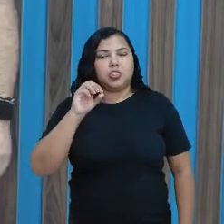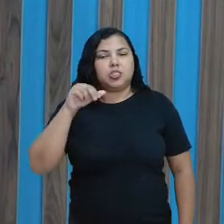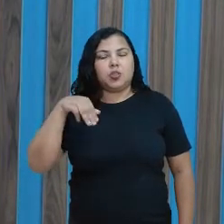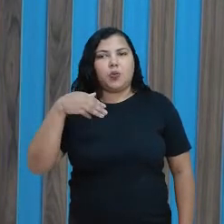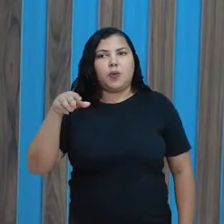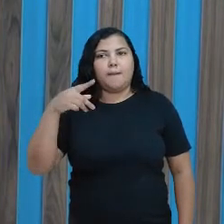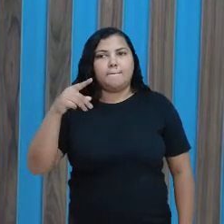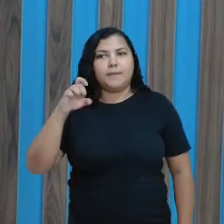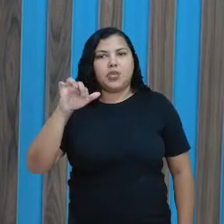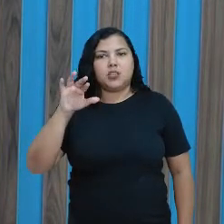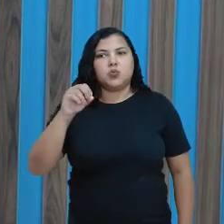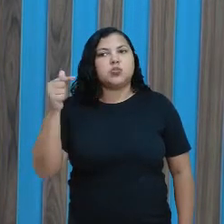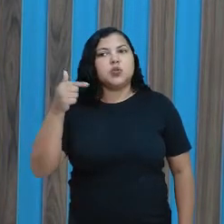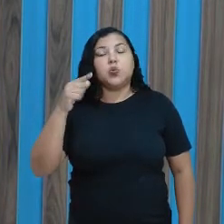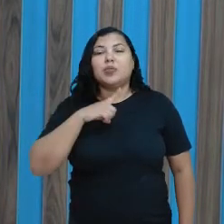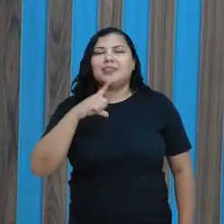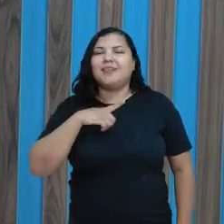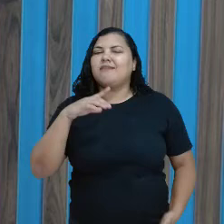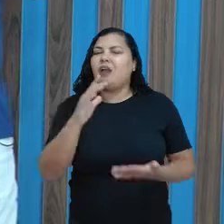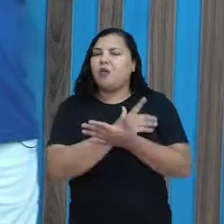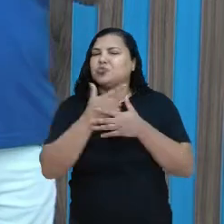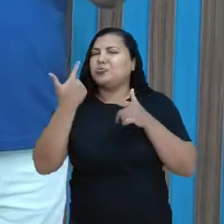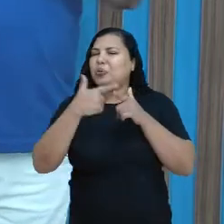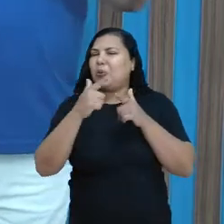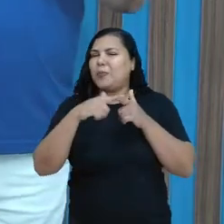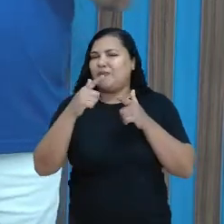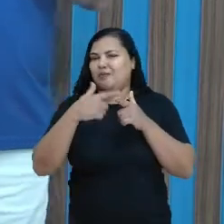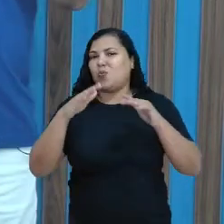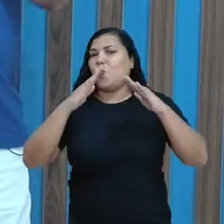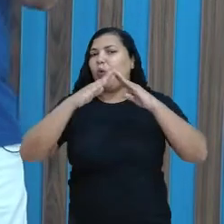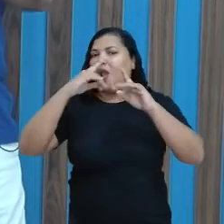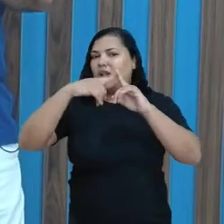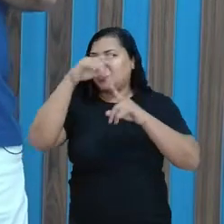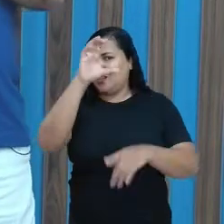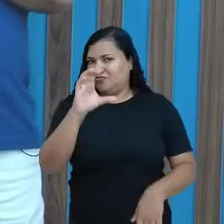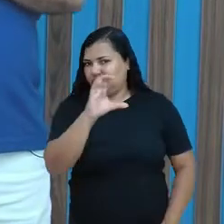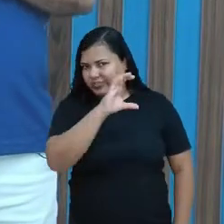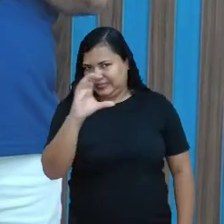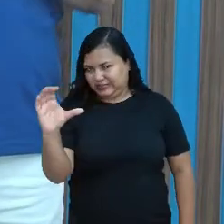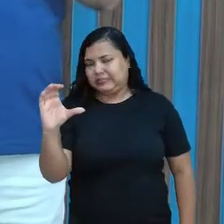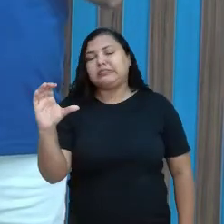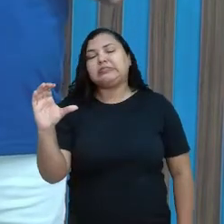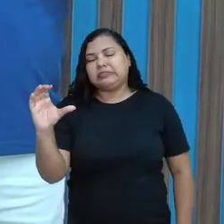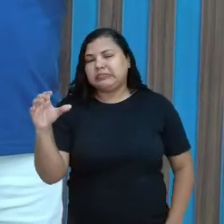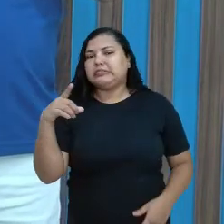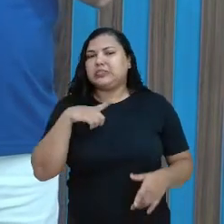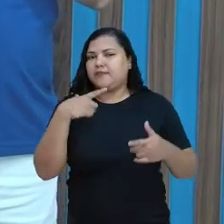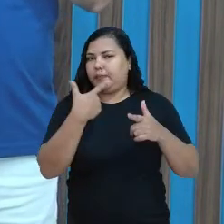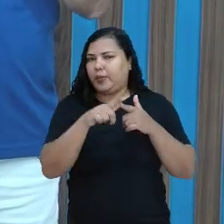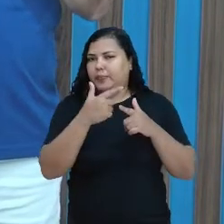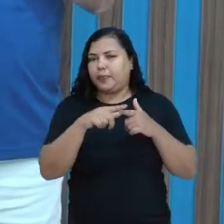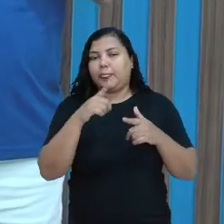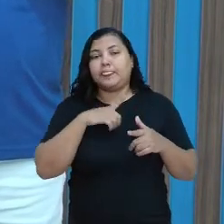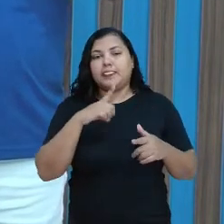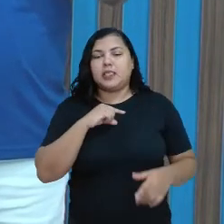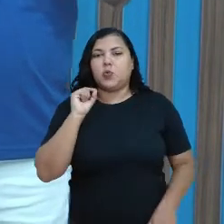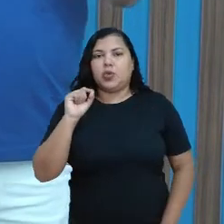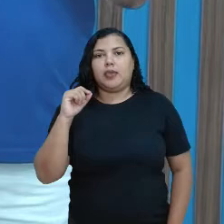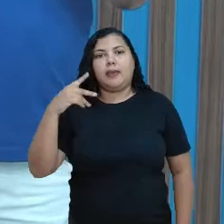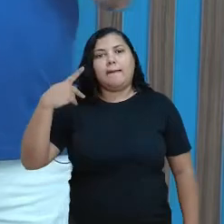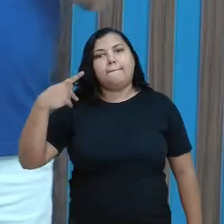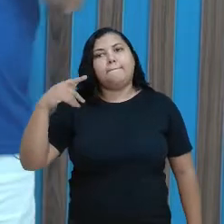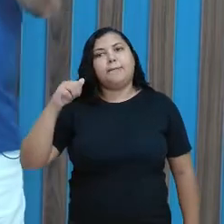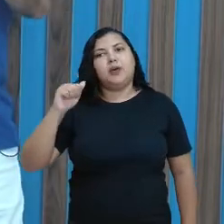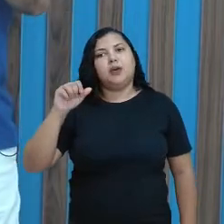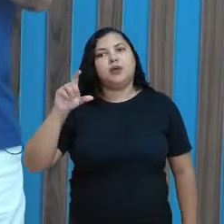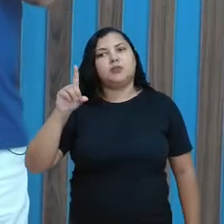intervenções do rei nas escolhas do clero. Porque existia aqui o seguinte, existia o chamado padroado,